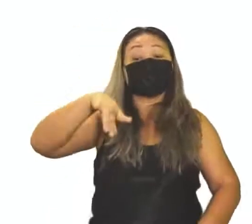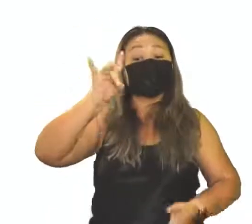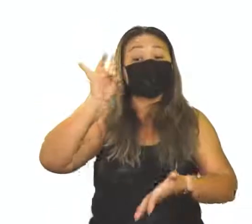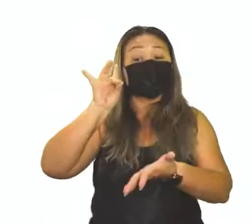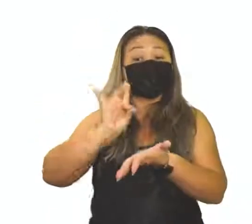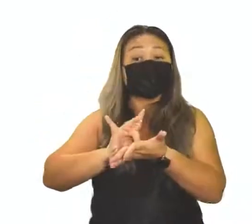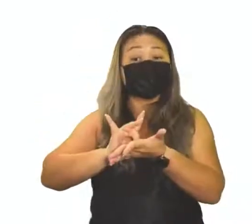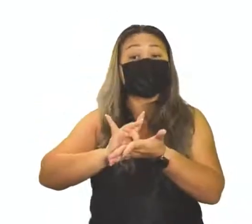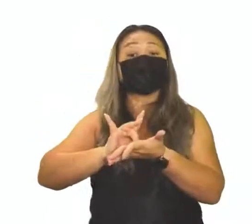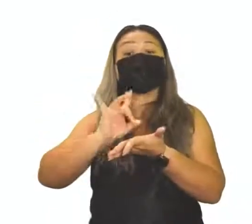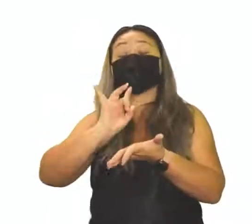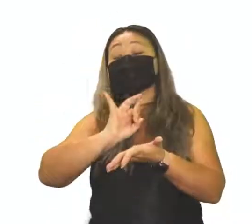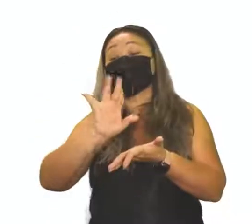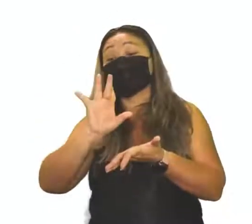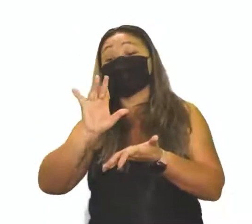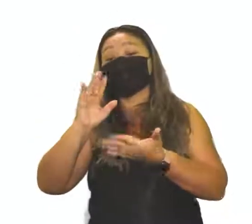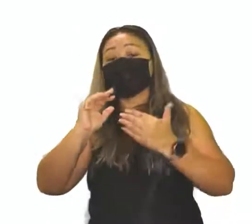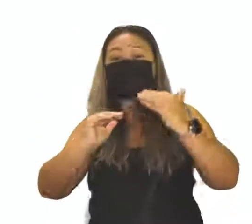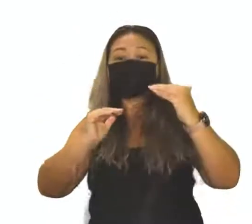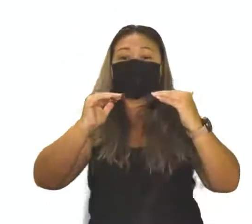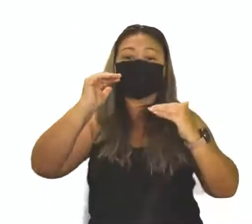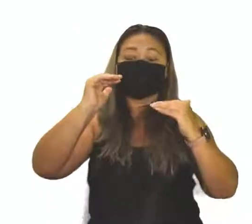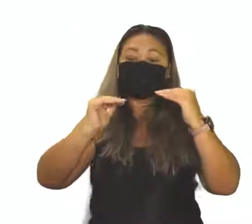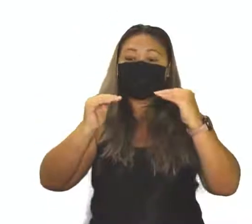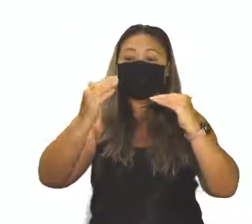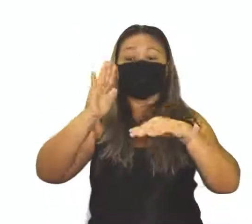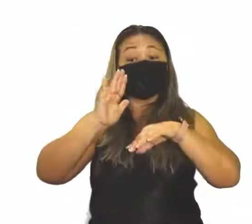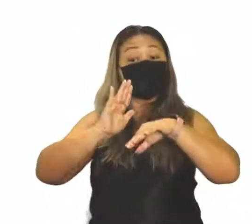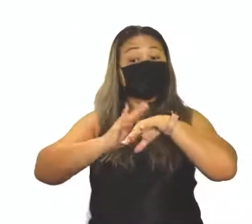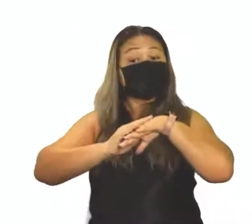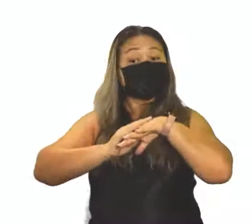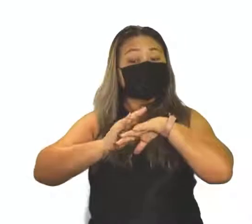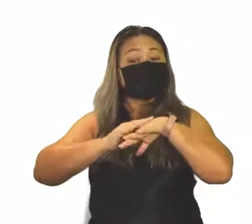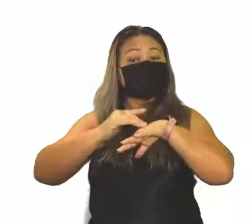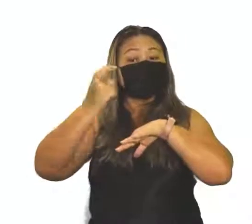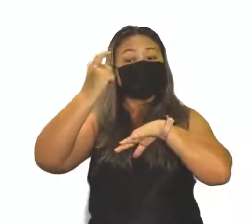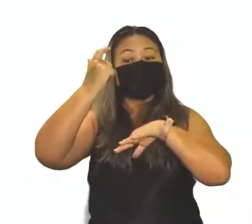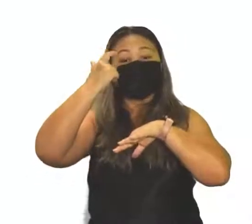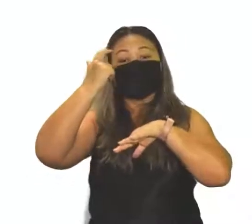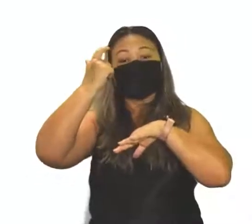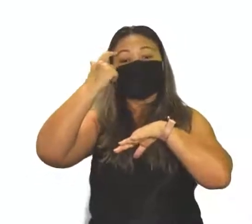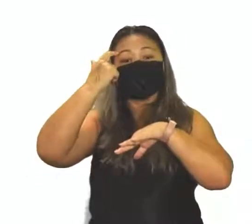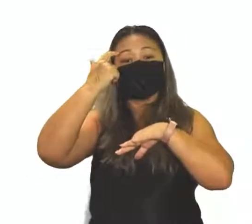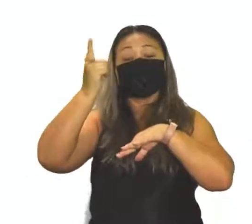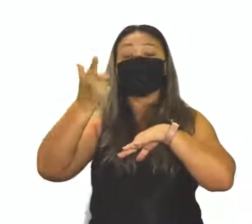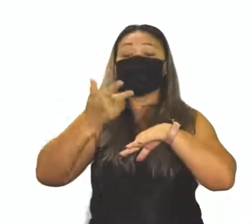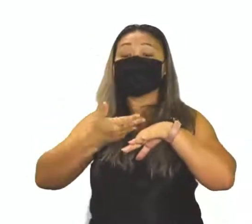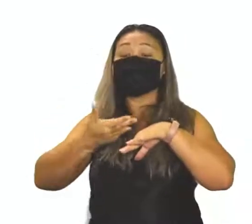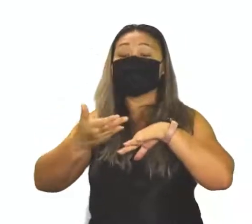real só se há conformidade entre as ideias, né,